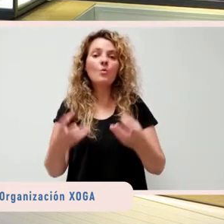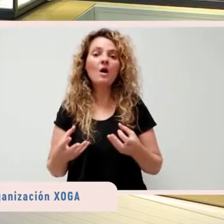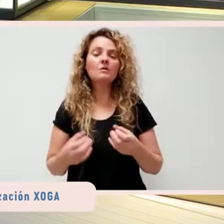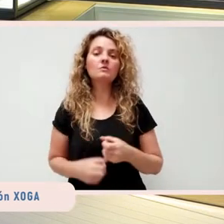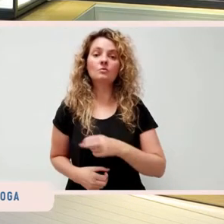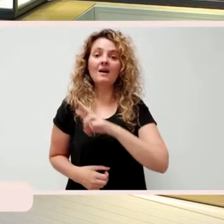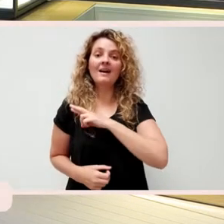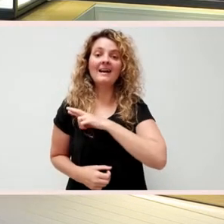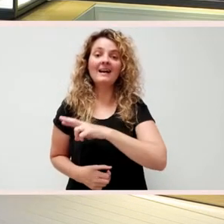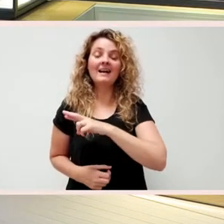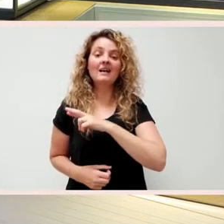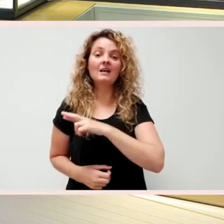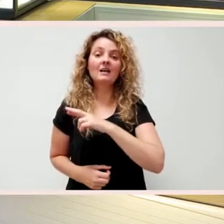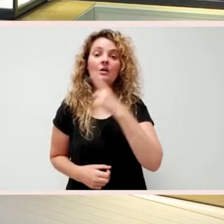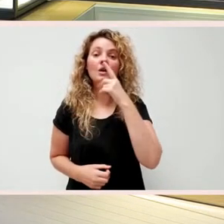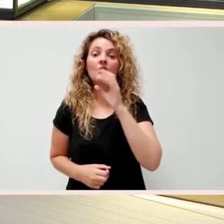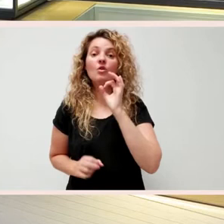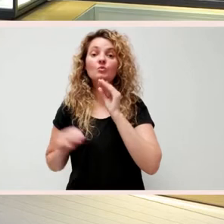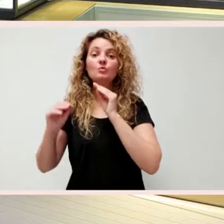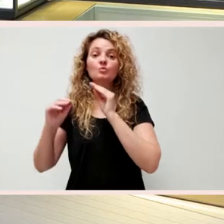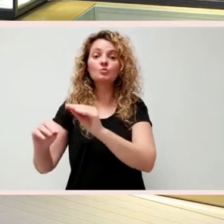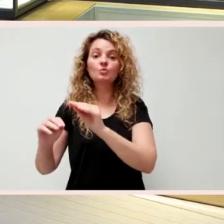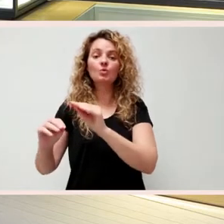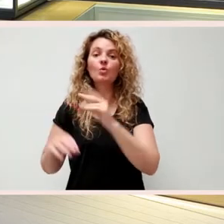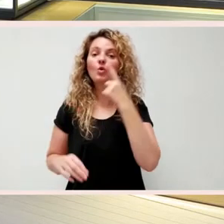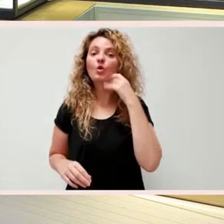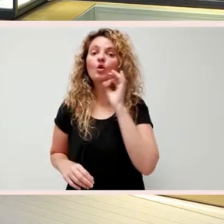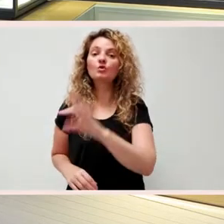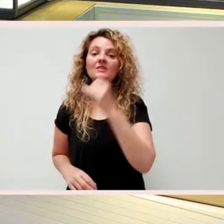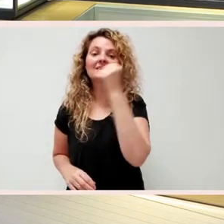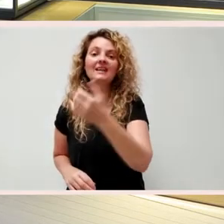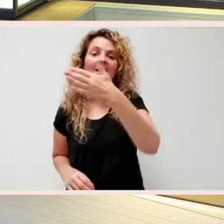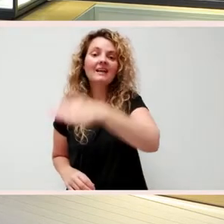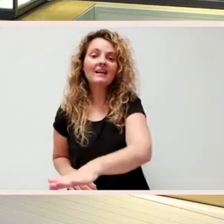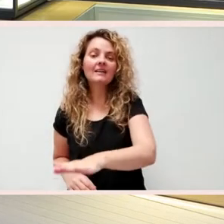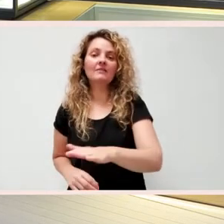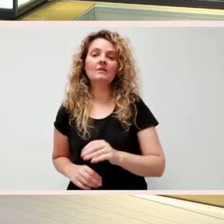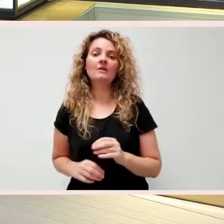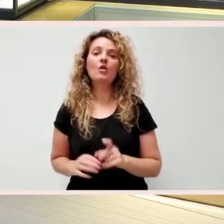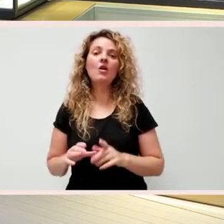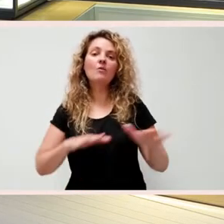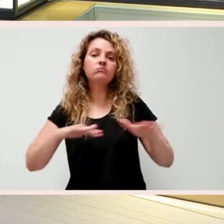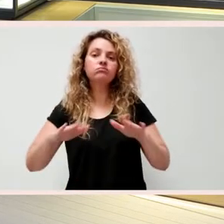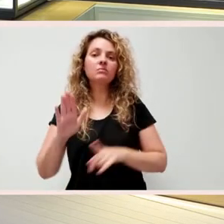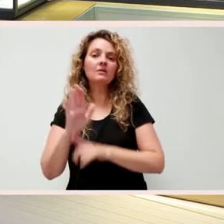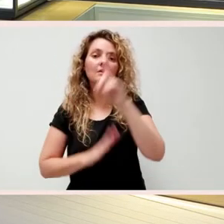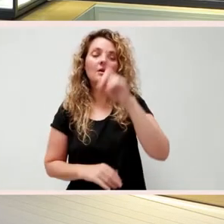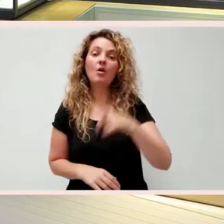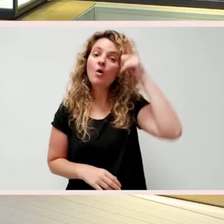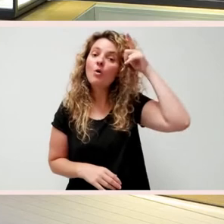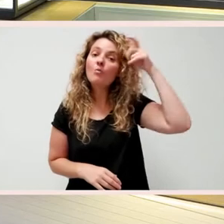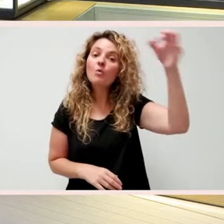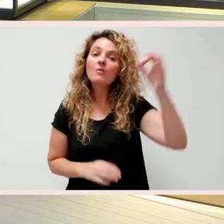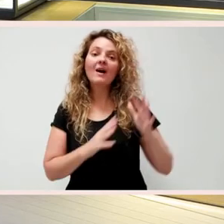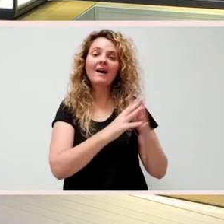como serían os rituais de sacrificio e comensalidade no noroeste peninsular. Como os povos castrexos estarían a desenrolar este